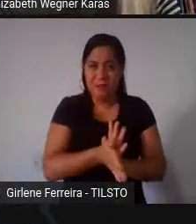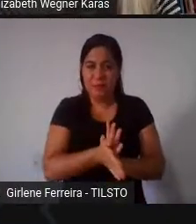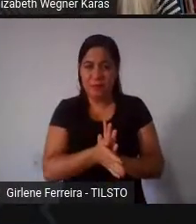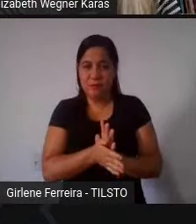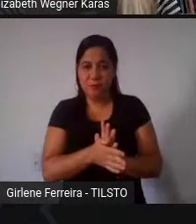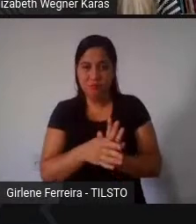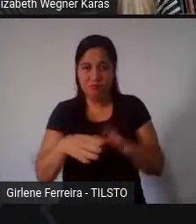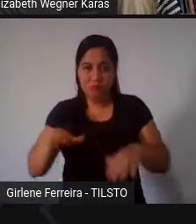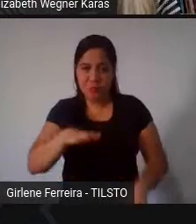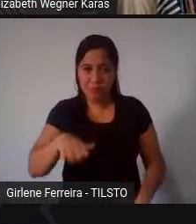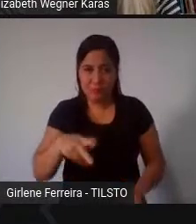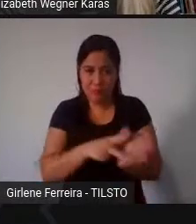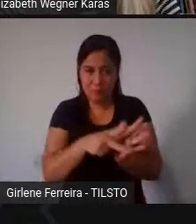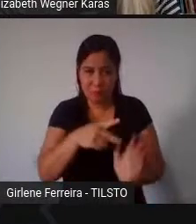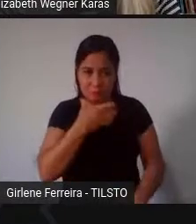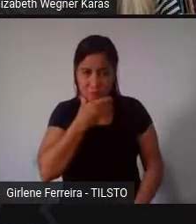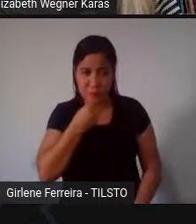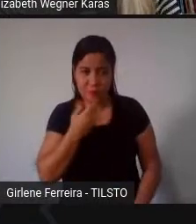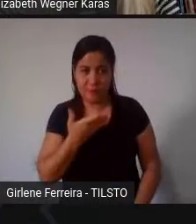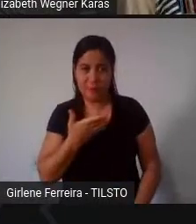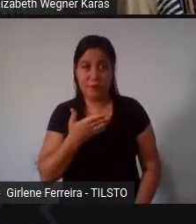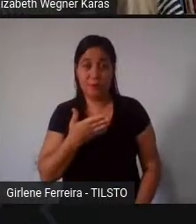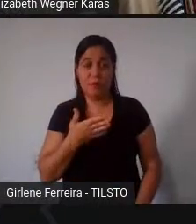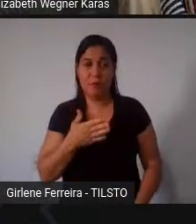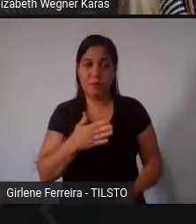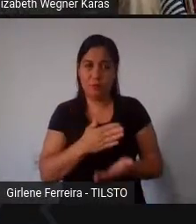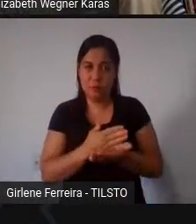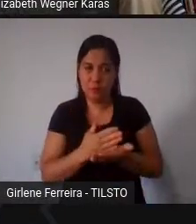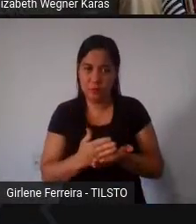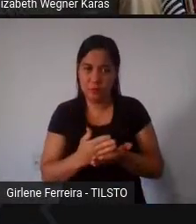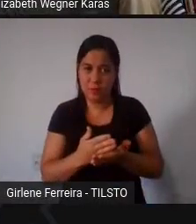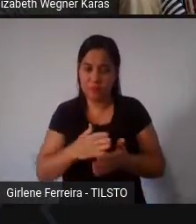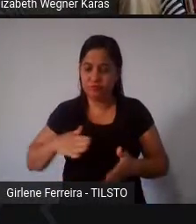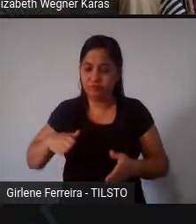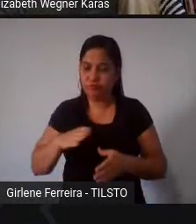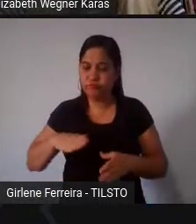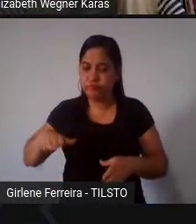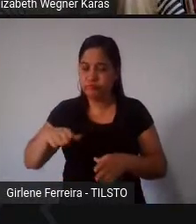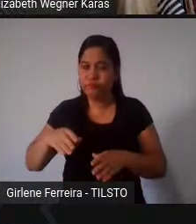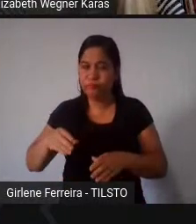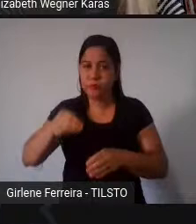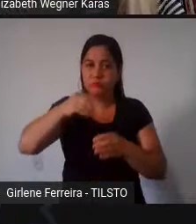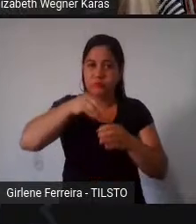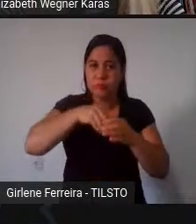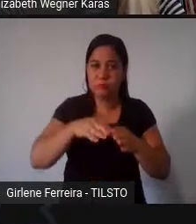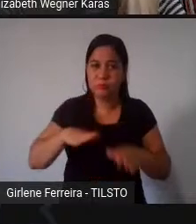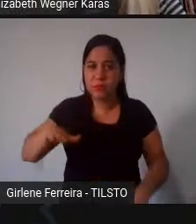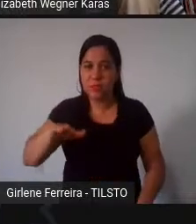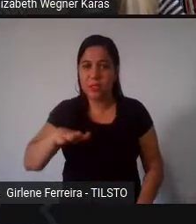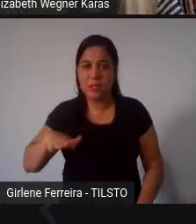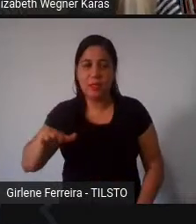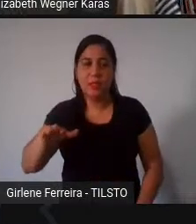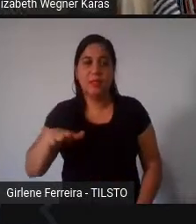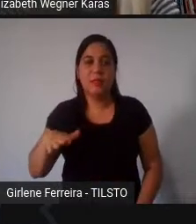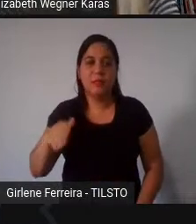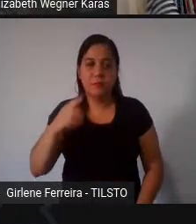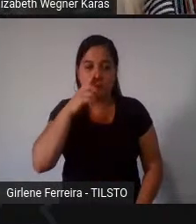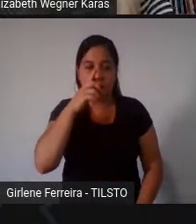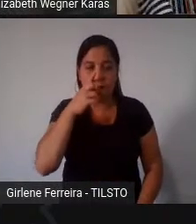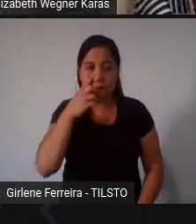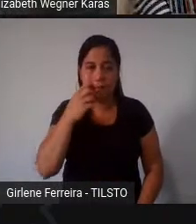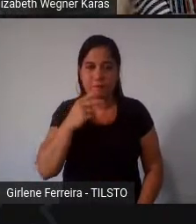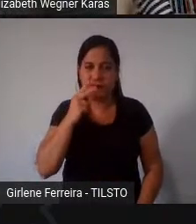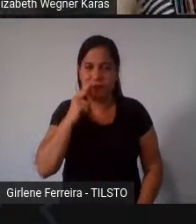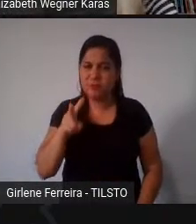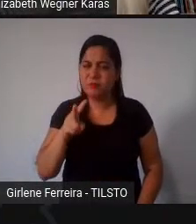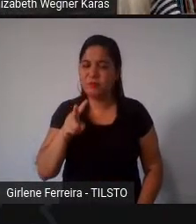gente começa a ocupar esses espaços, a gente tem uma rede de suporte, a gente visualiza professoras, mulheres se posicionando sobre isso, a